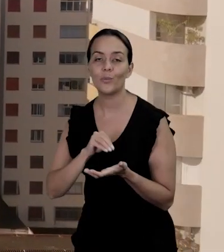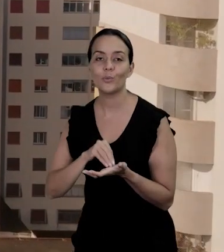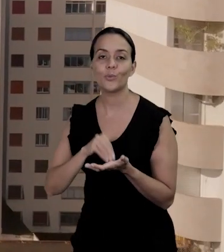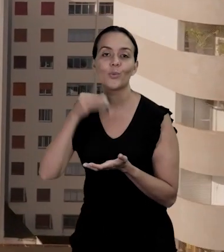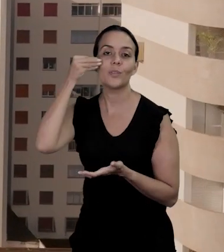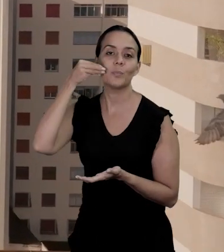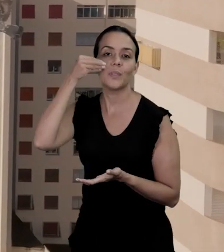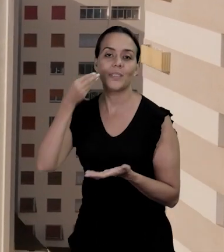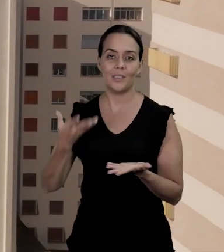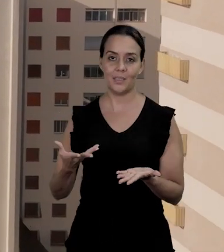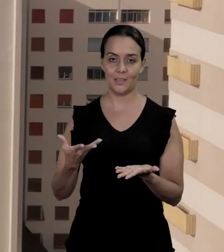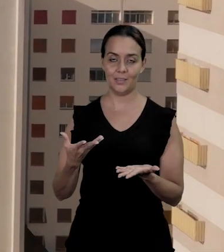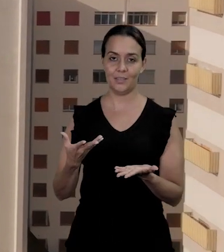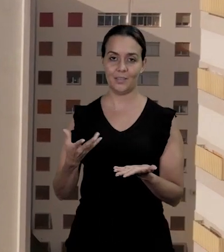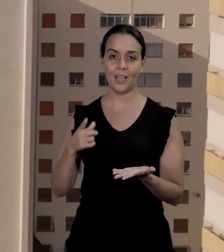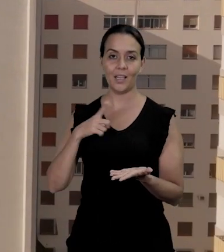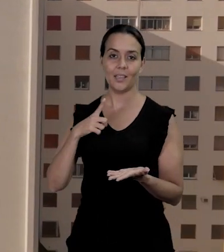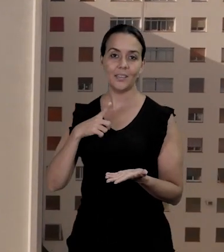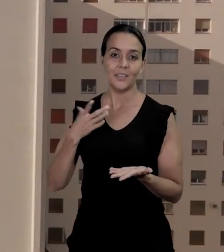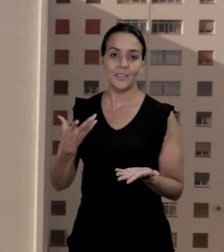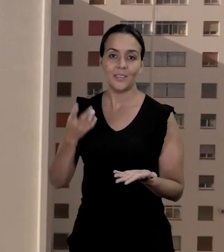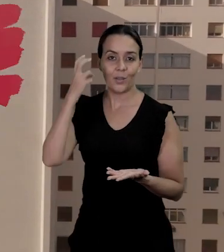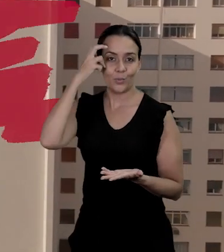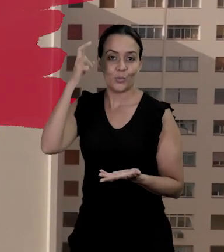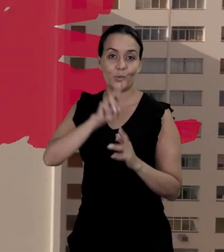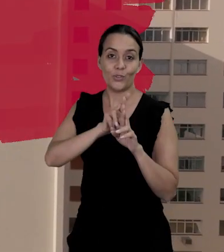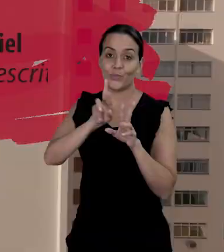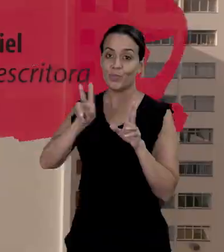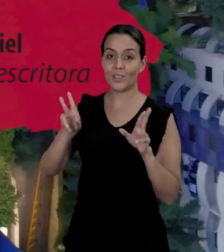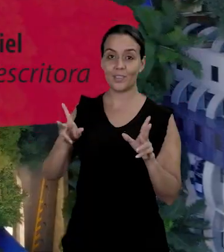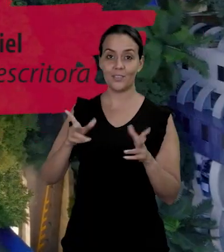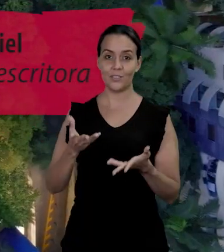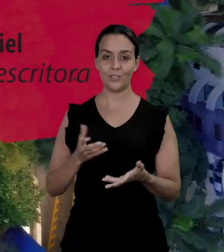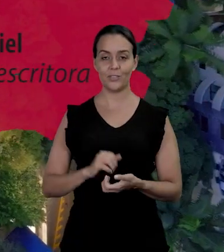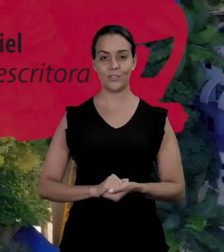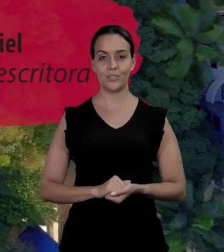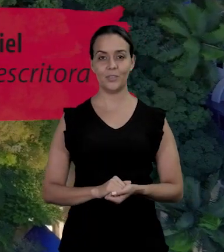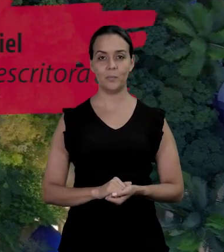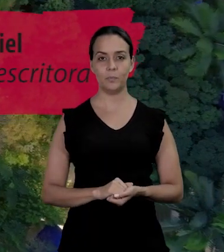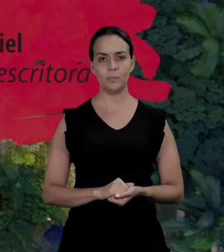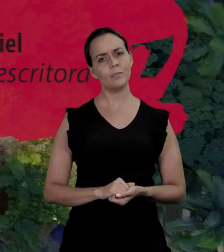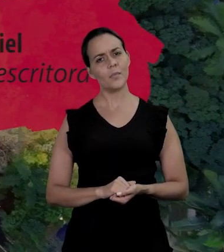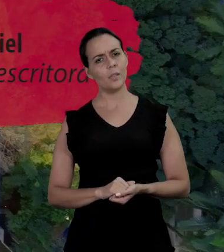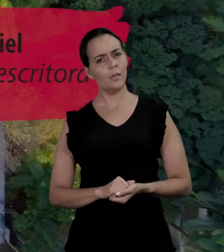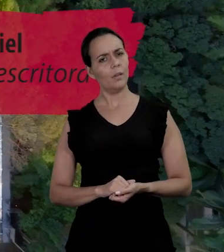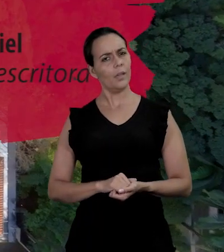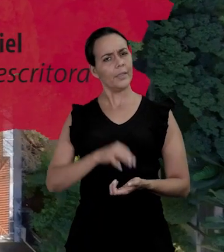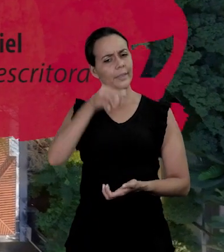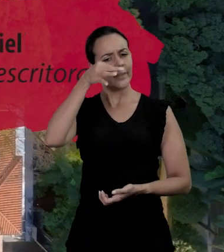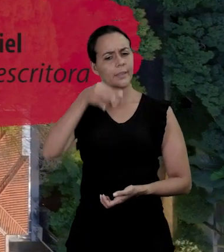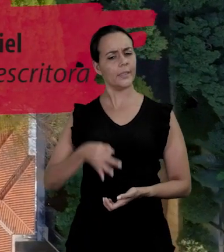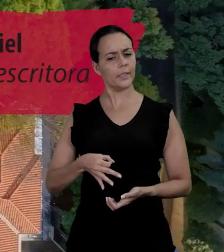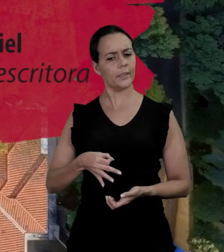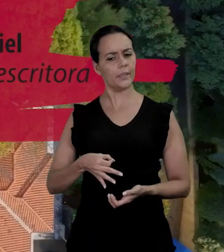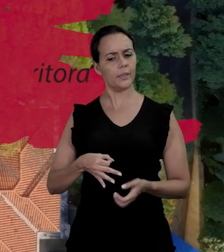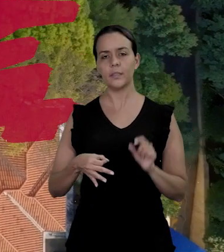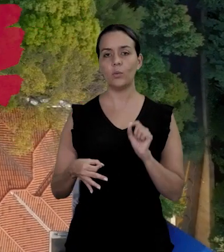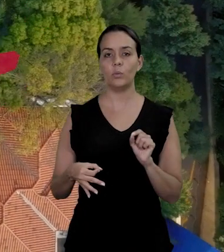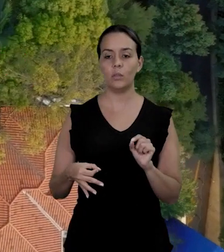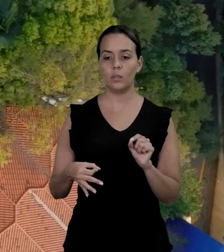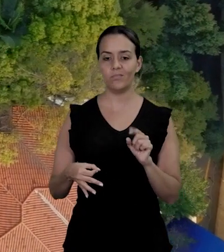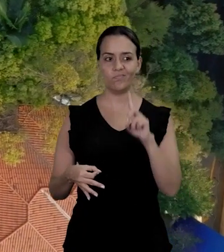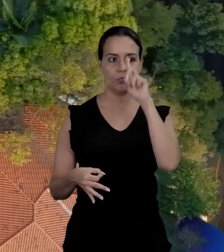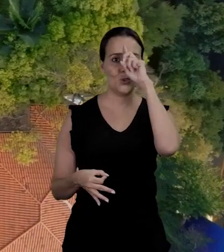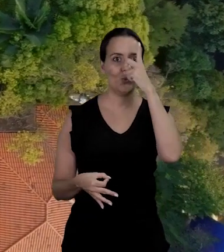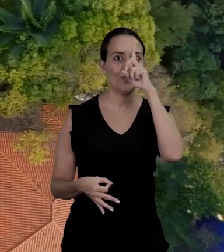A única certeza que a gente tem nesse cenário é da incerteza. Complexidade é ser dependente e